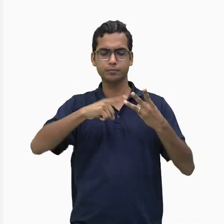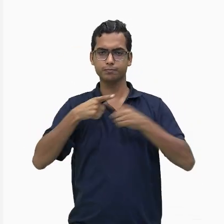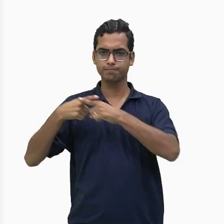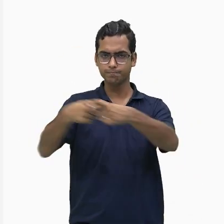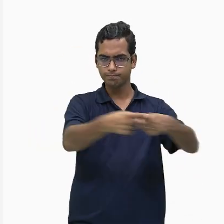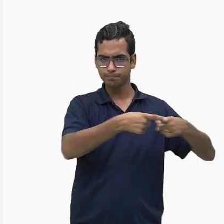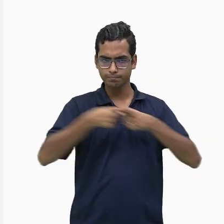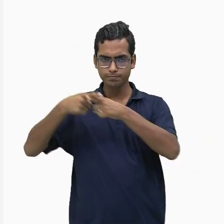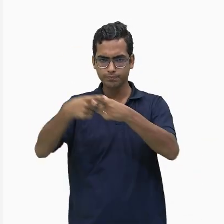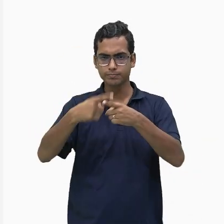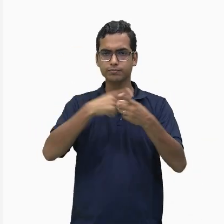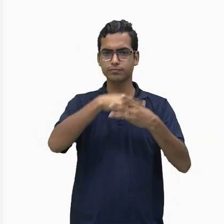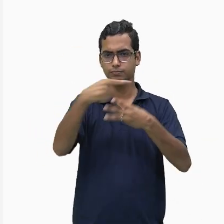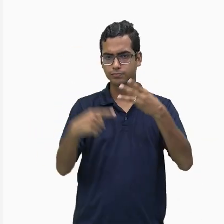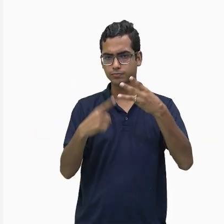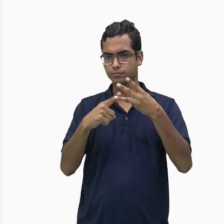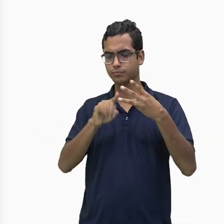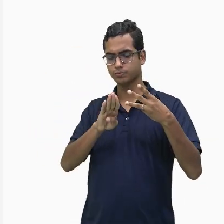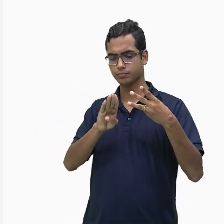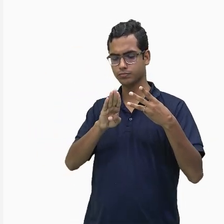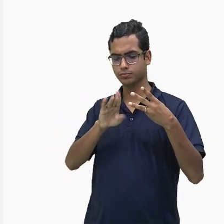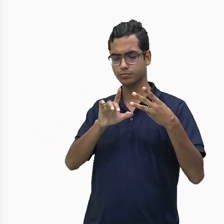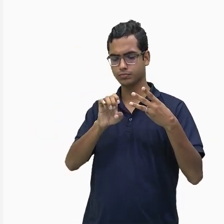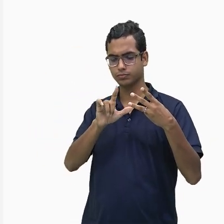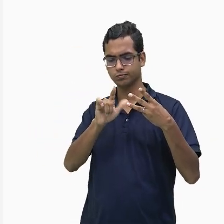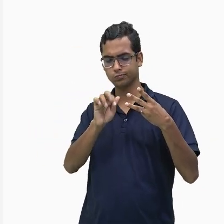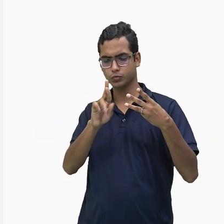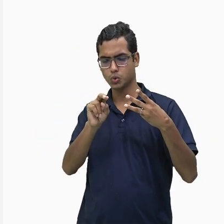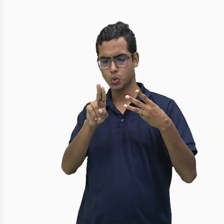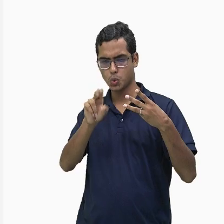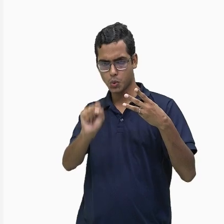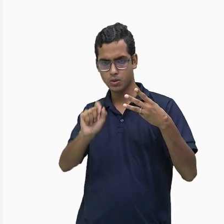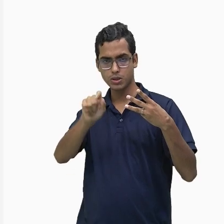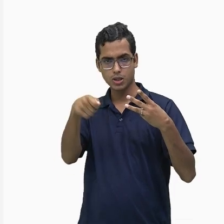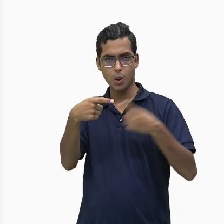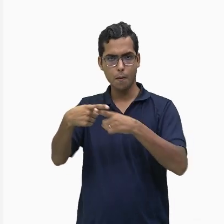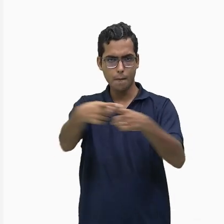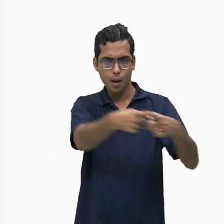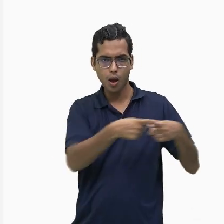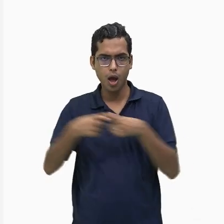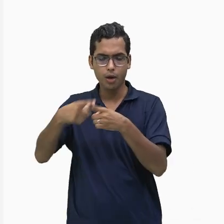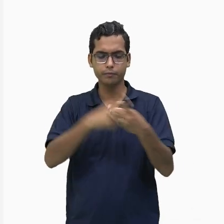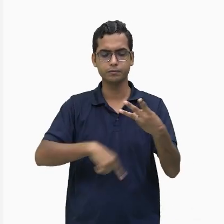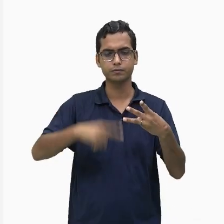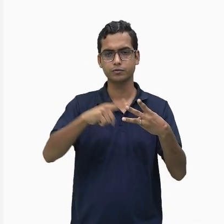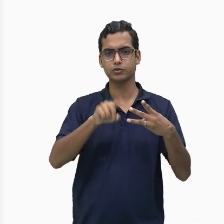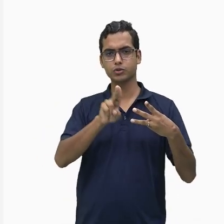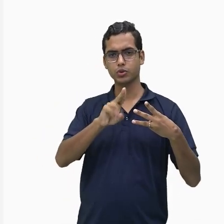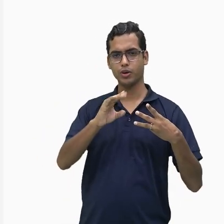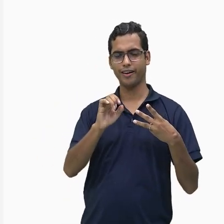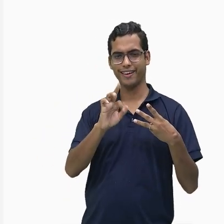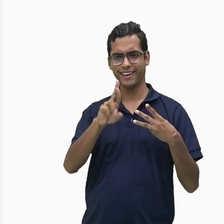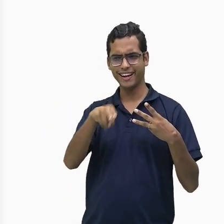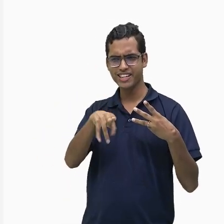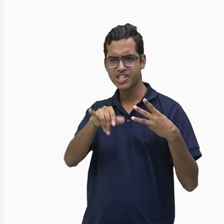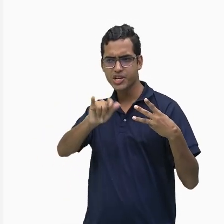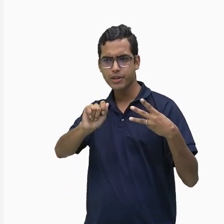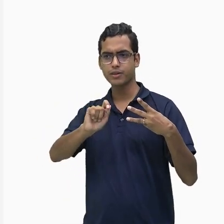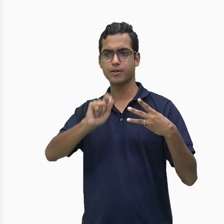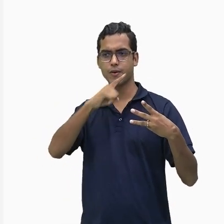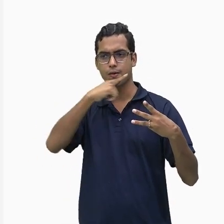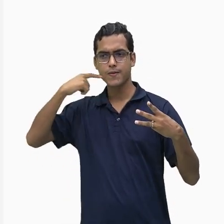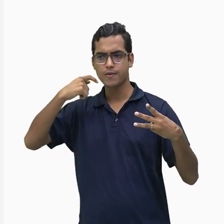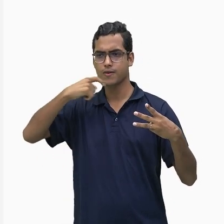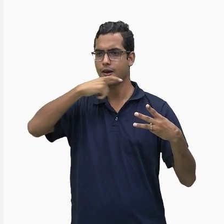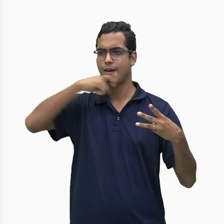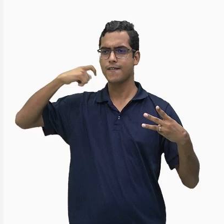Ucrânia e Belarus, tá? Esses três países vão ter um grande destaque para a CEI, porque realmente